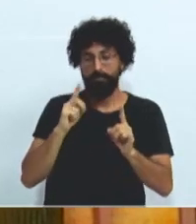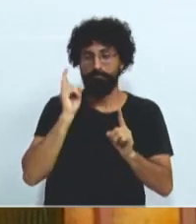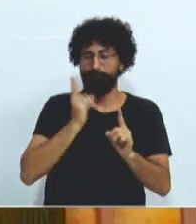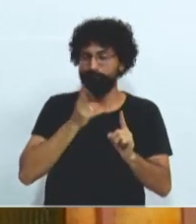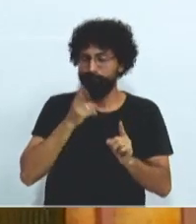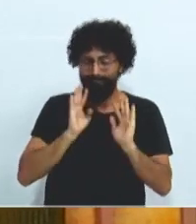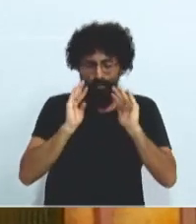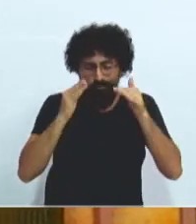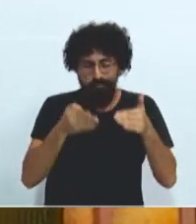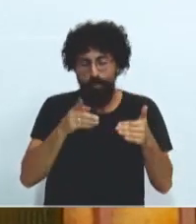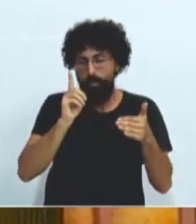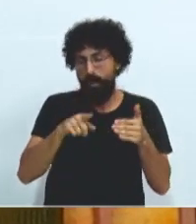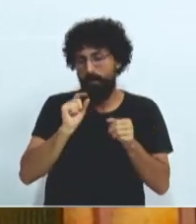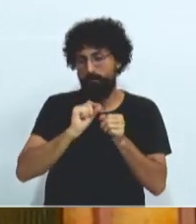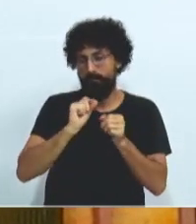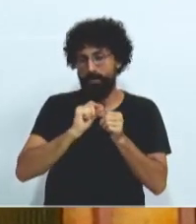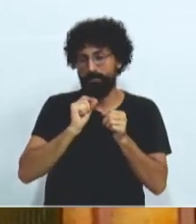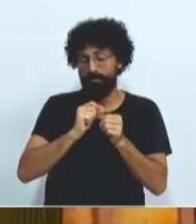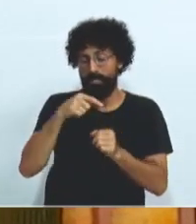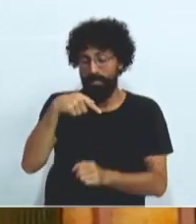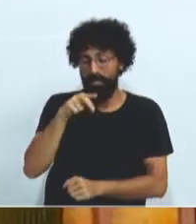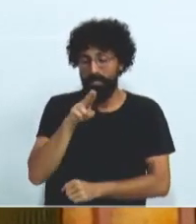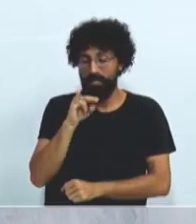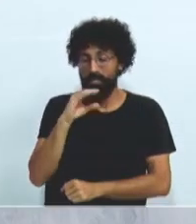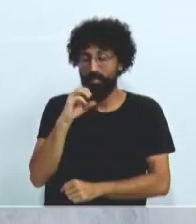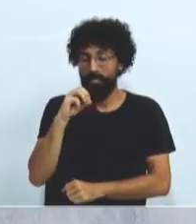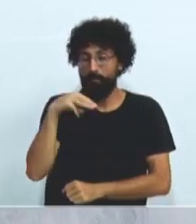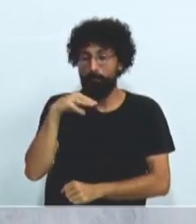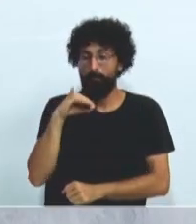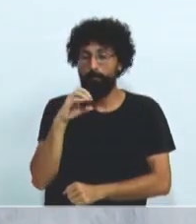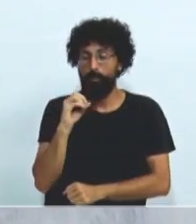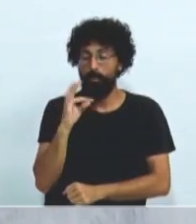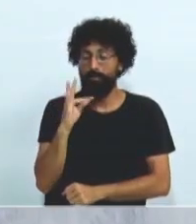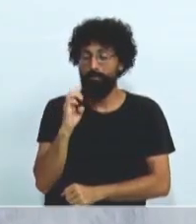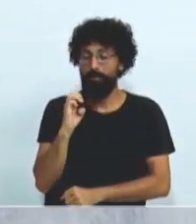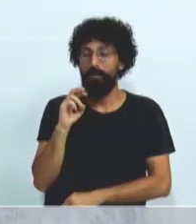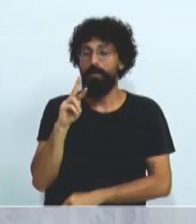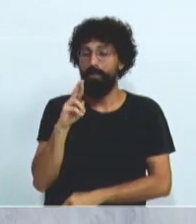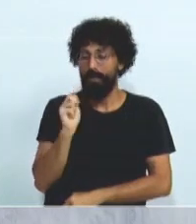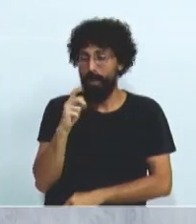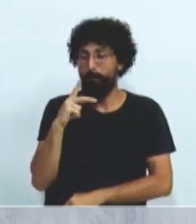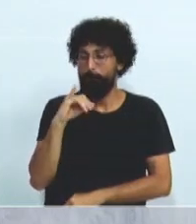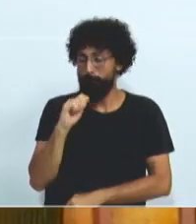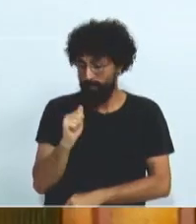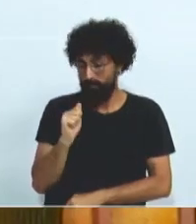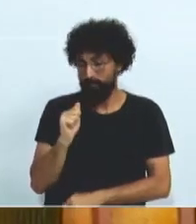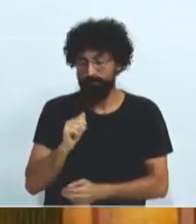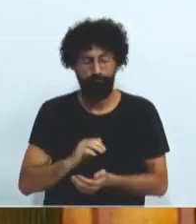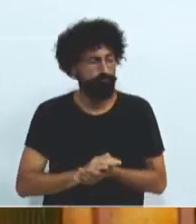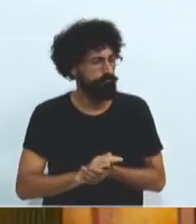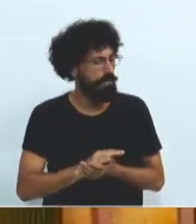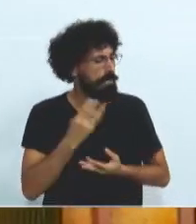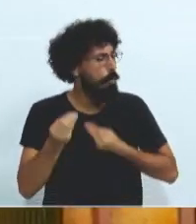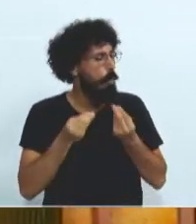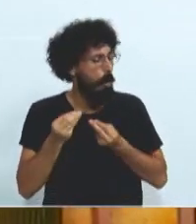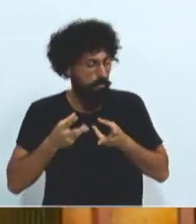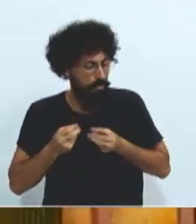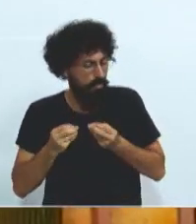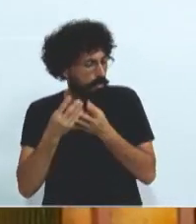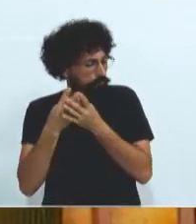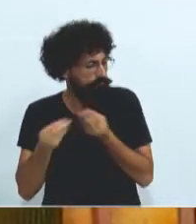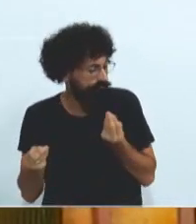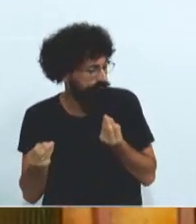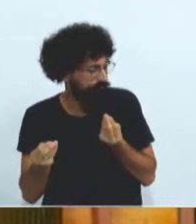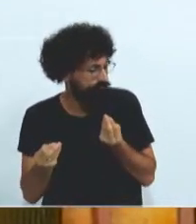agressiva, porque é um tipo de câncer muito agressivo. Quais são as chances de cura, doutora, deste câncer? Depende